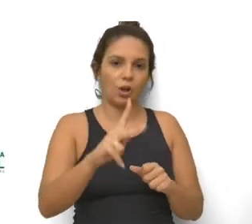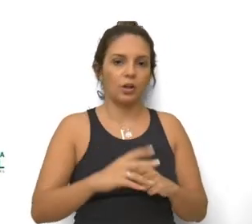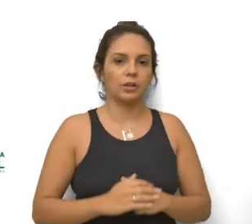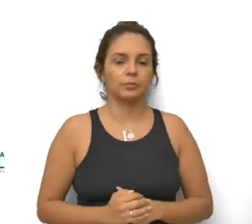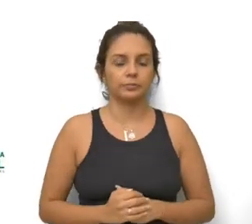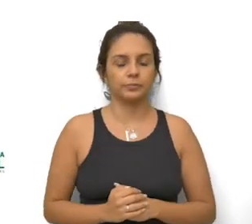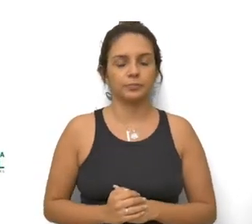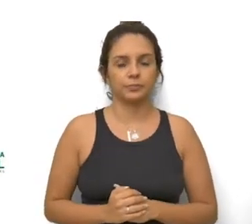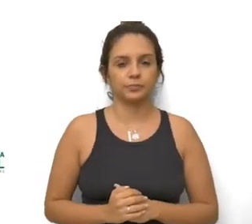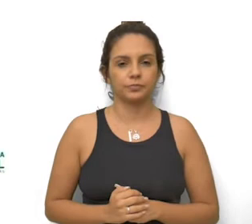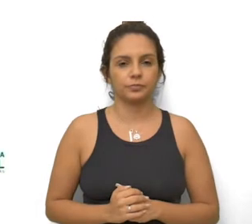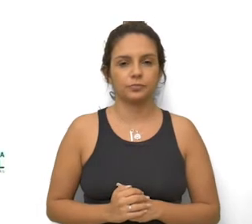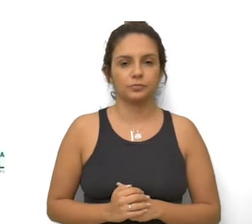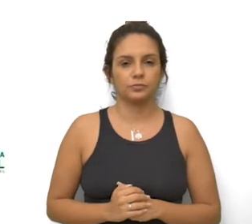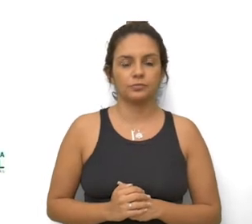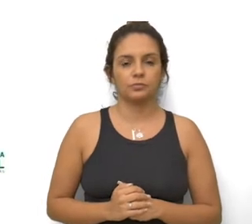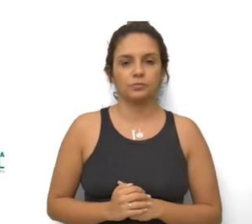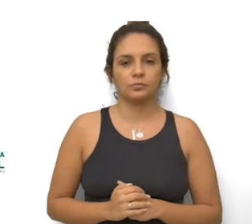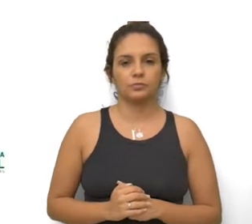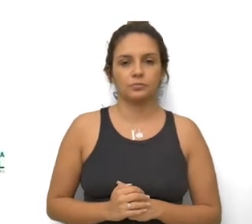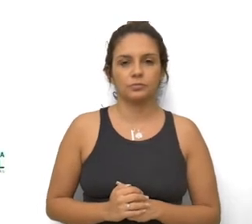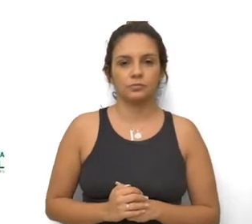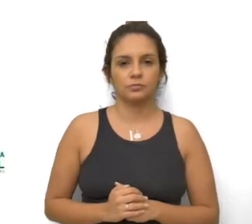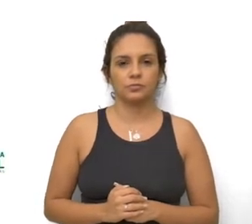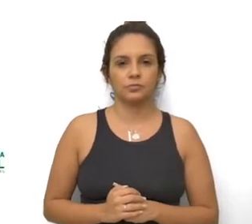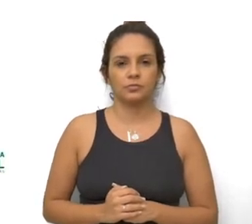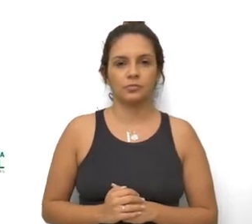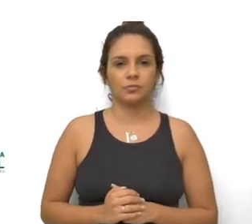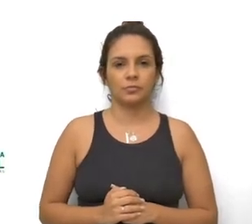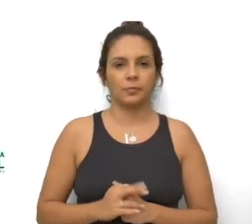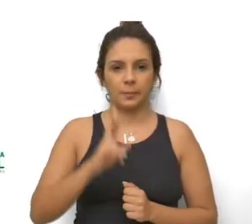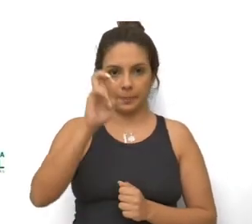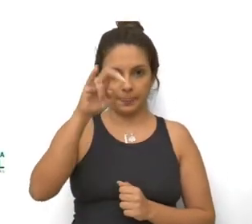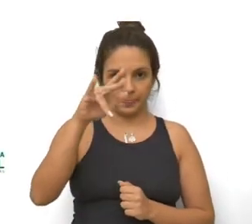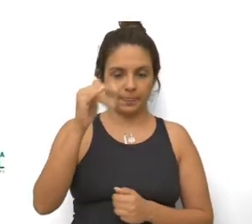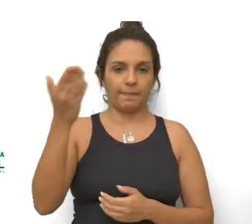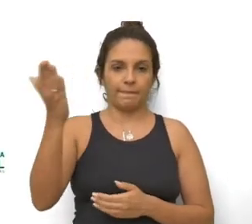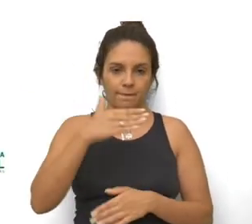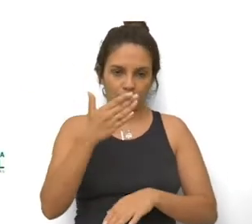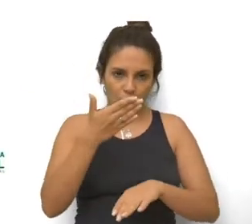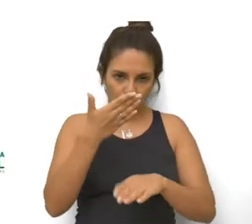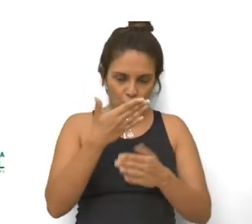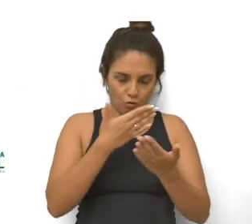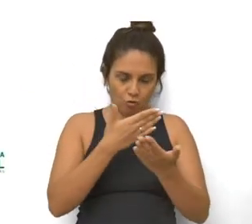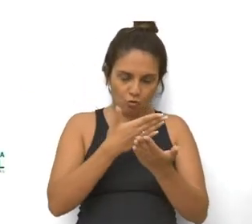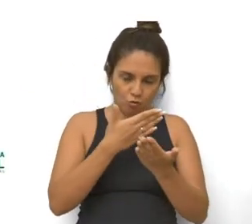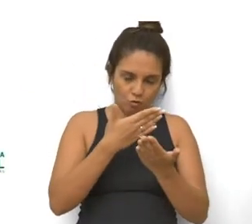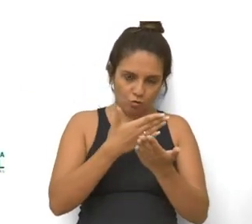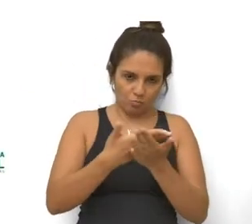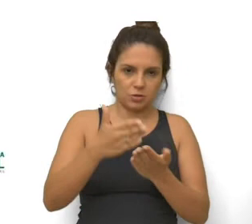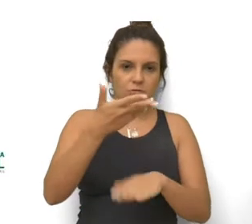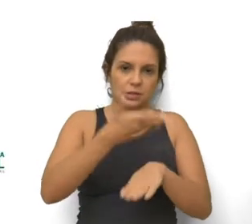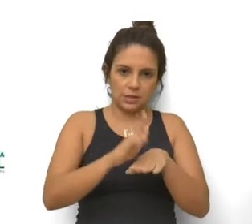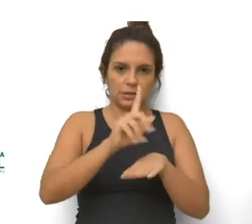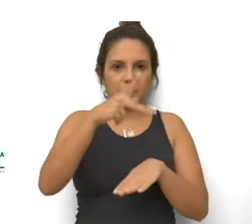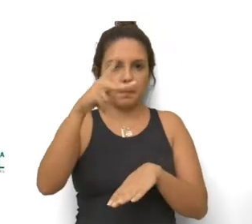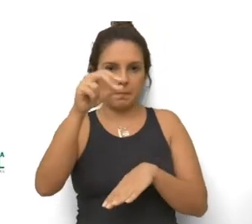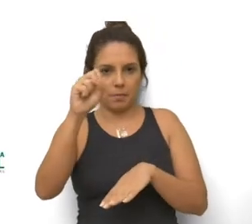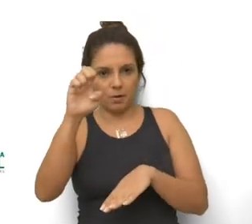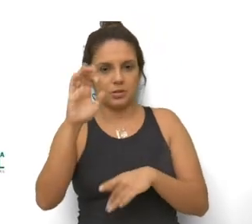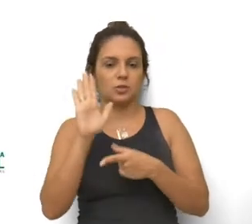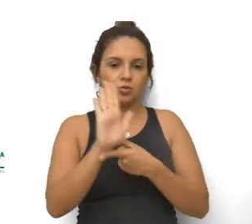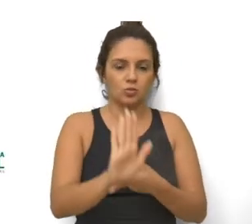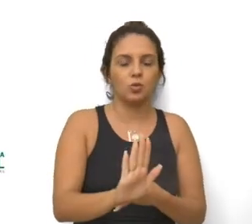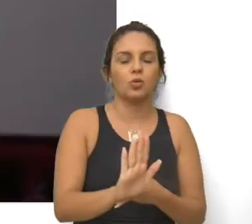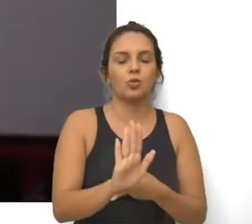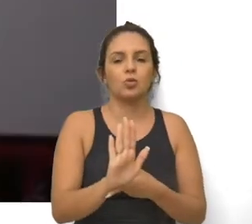personagem. E aí, Regina começou a ensaiar, daí veio o Posse, e o Posse também ajudou